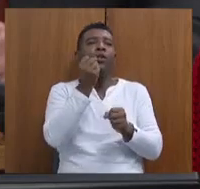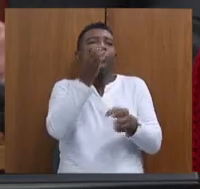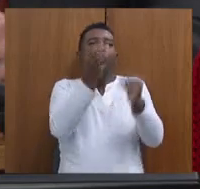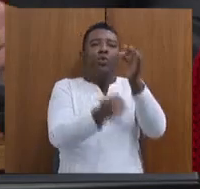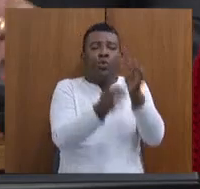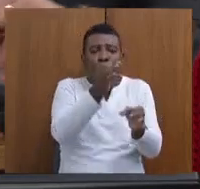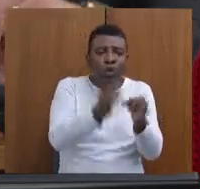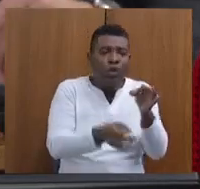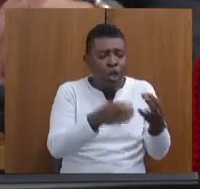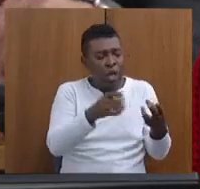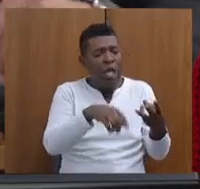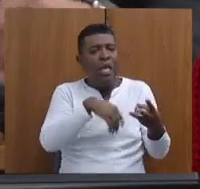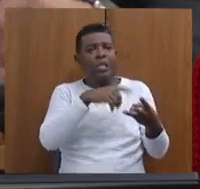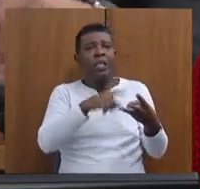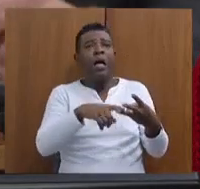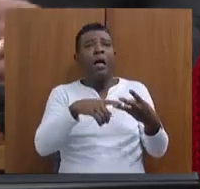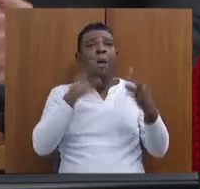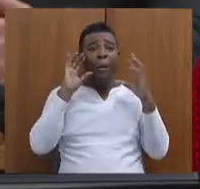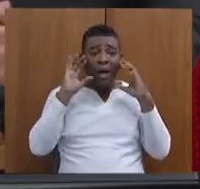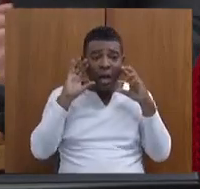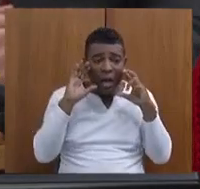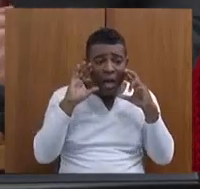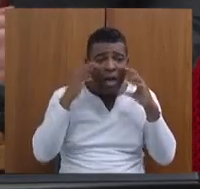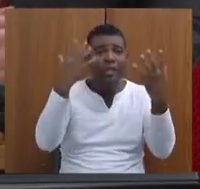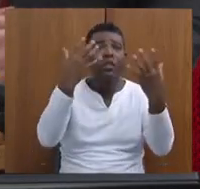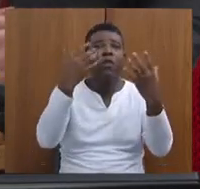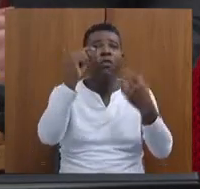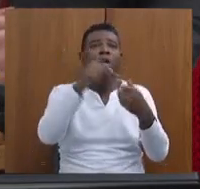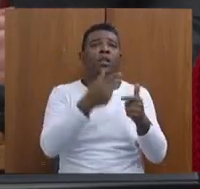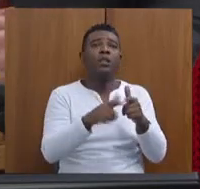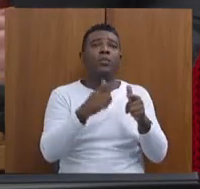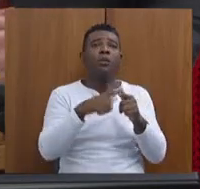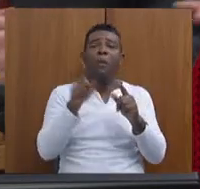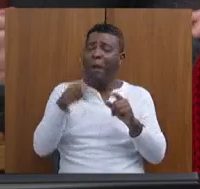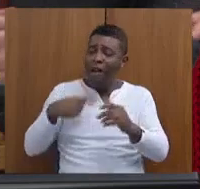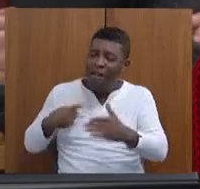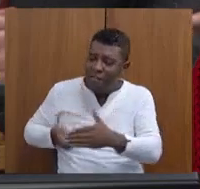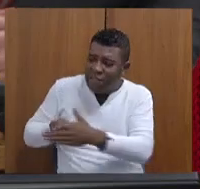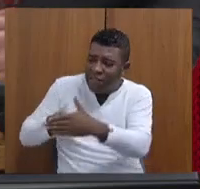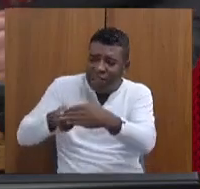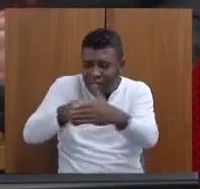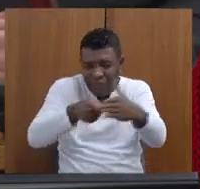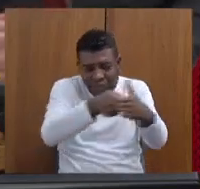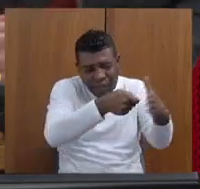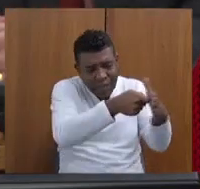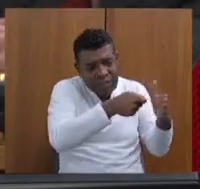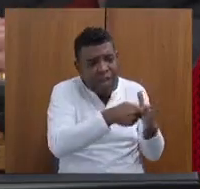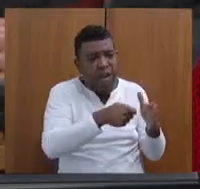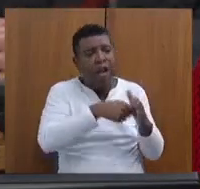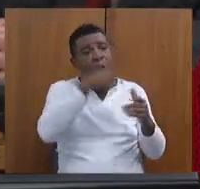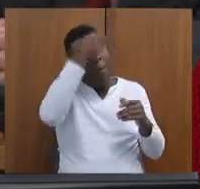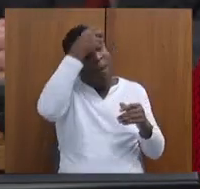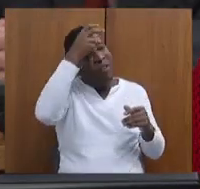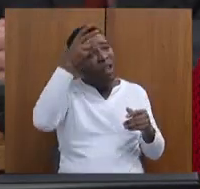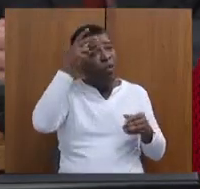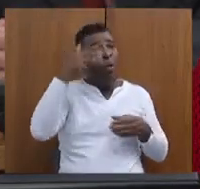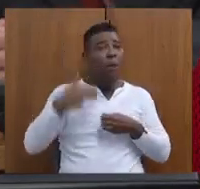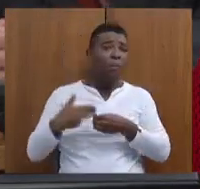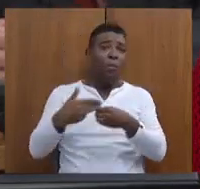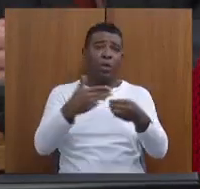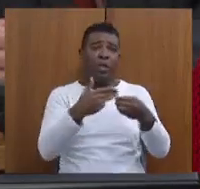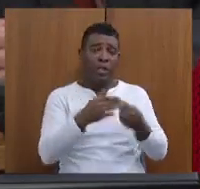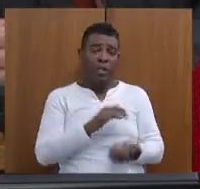da regularização fundiária na cobrança das prefeituras dos Municípios porque também se você não tem na ponta